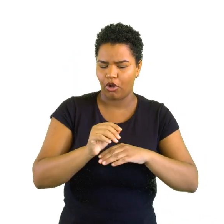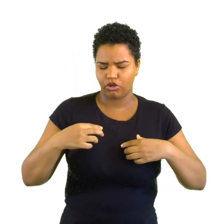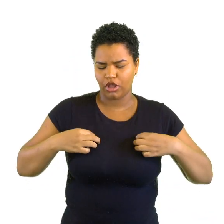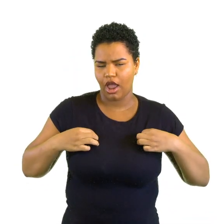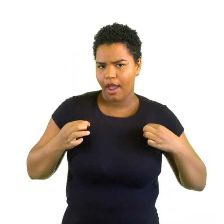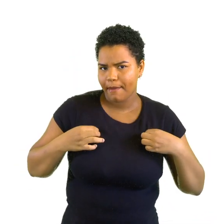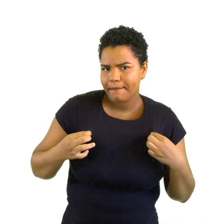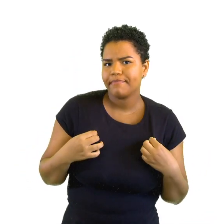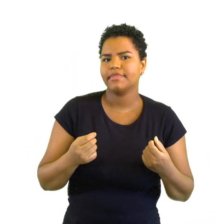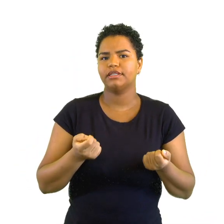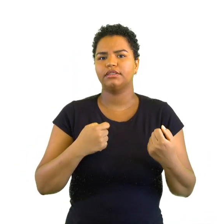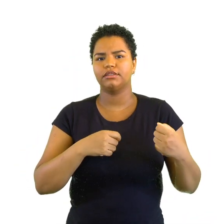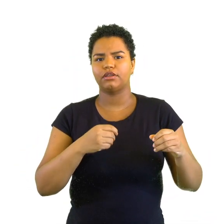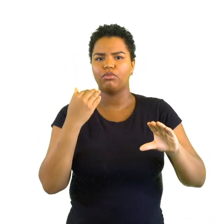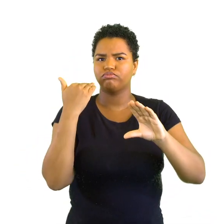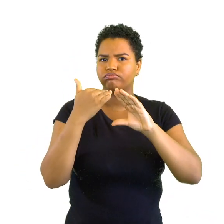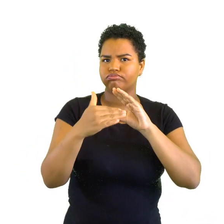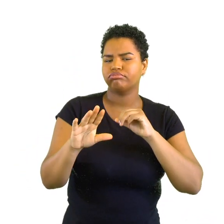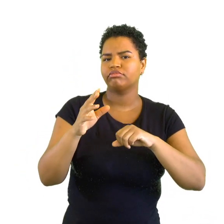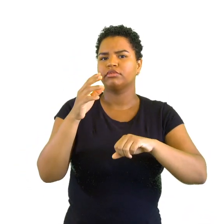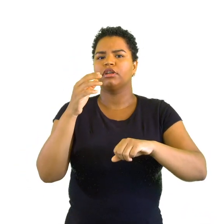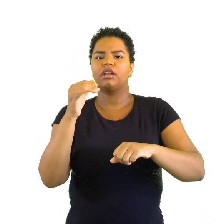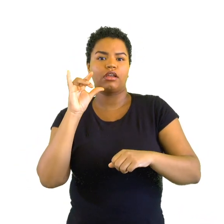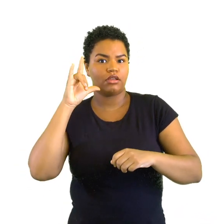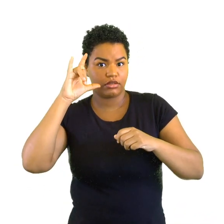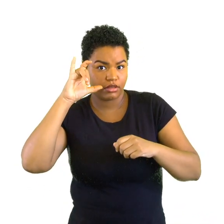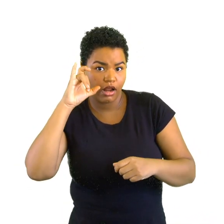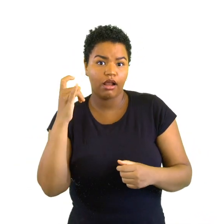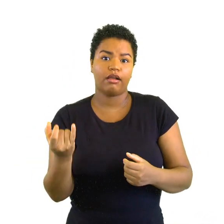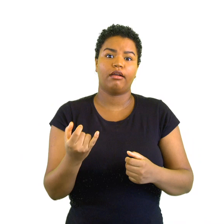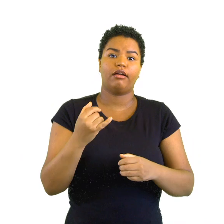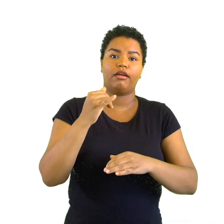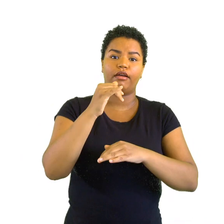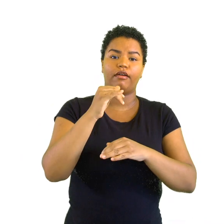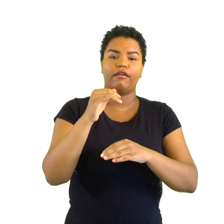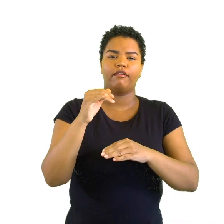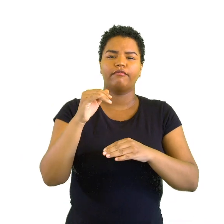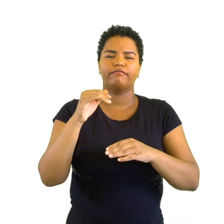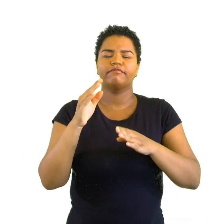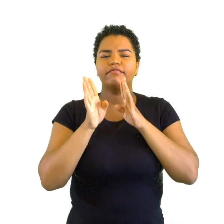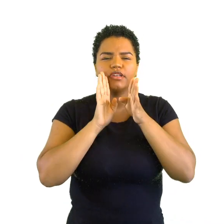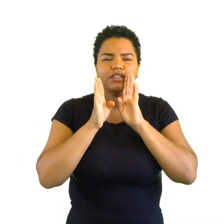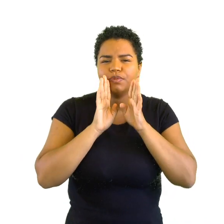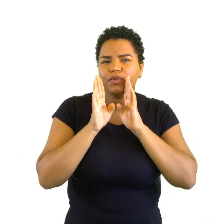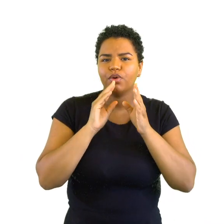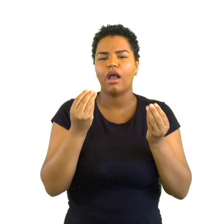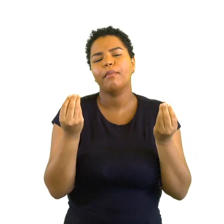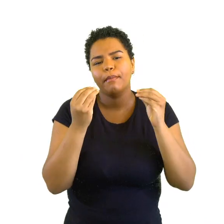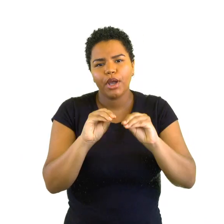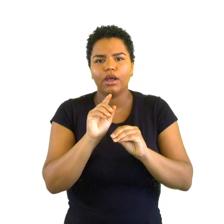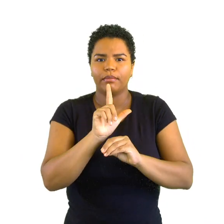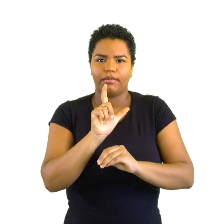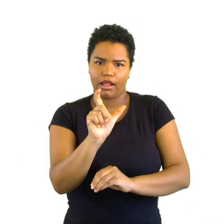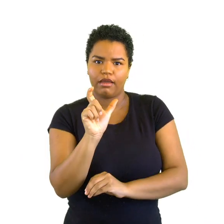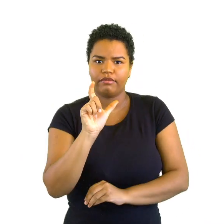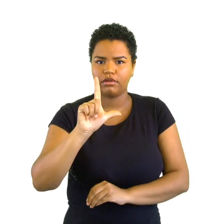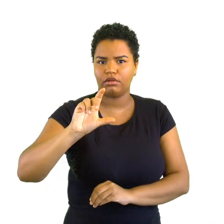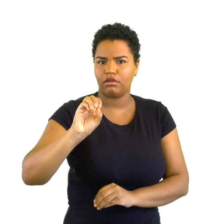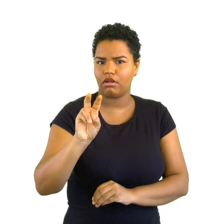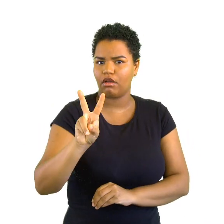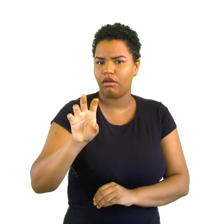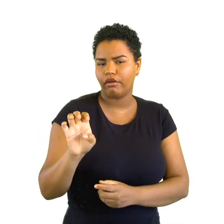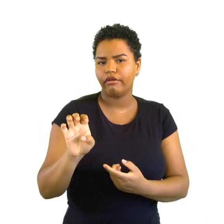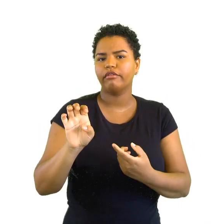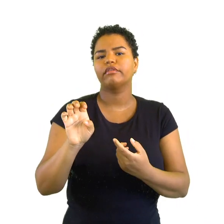algum post fofo no Instagram, no Facebook, coloca love, né? Então a gente utiliza tal qual ele é, na escrita e no